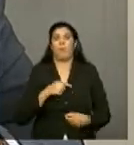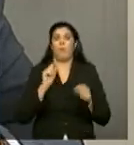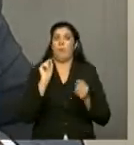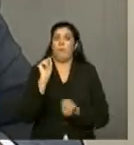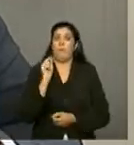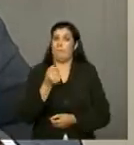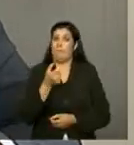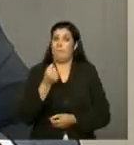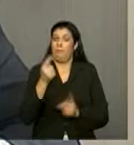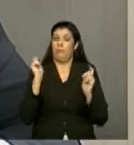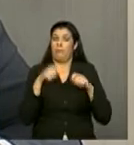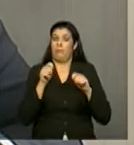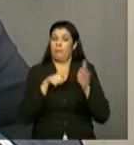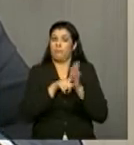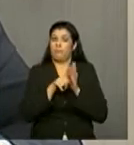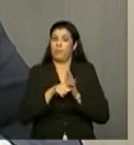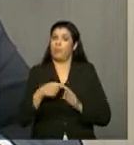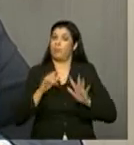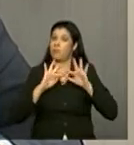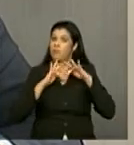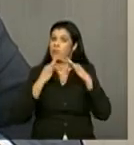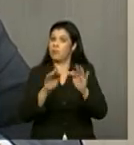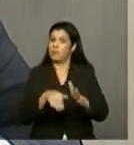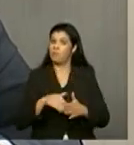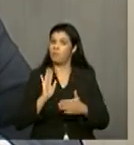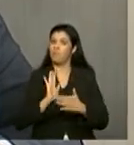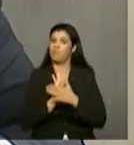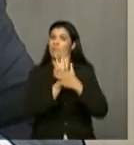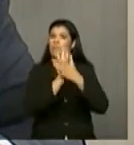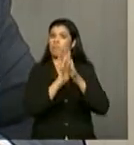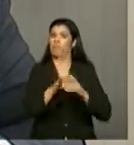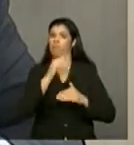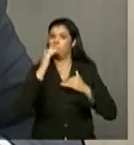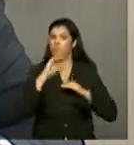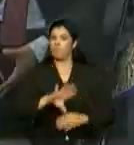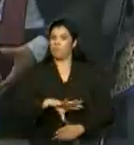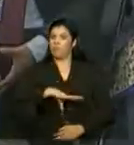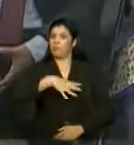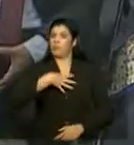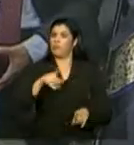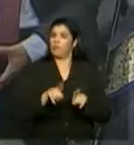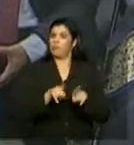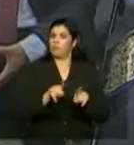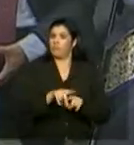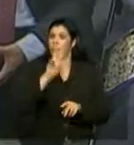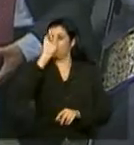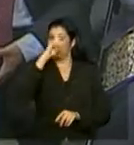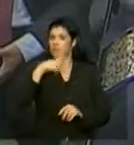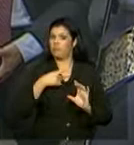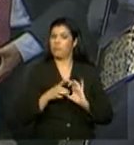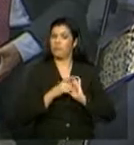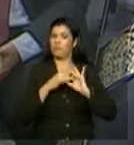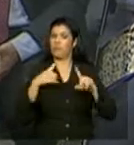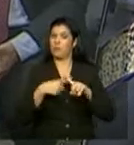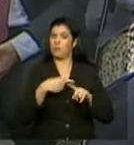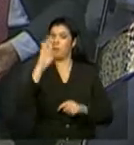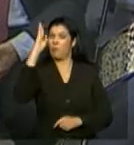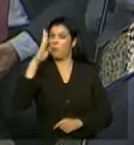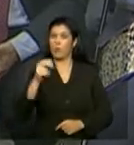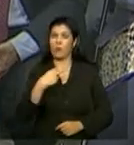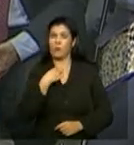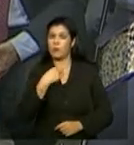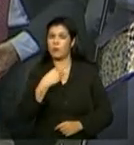família enfrentou isso com dignidade com altruísmo com coragem porque o brasil não